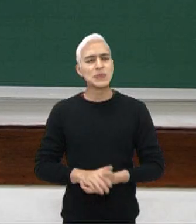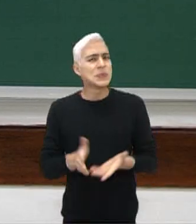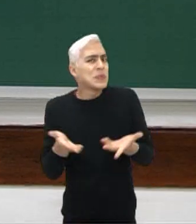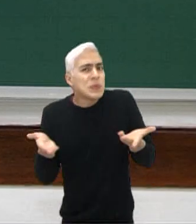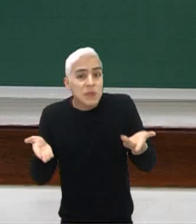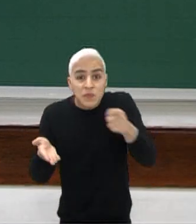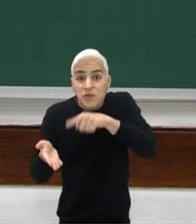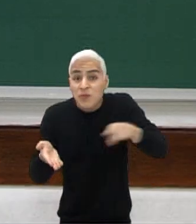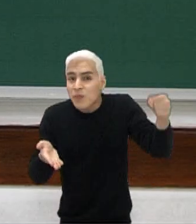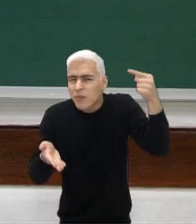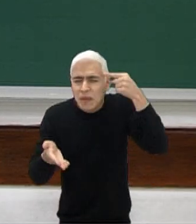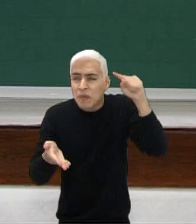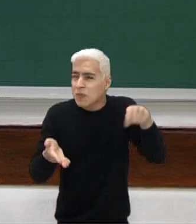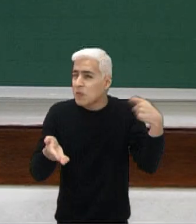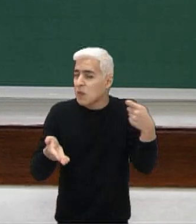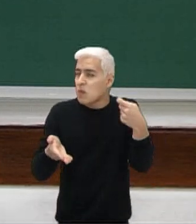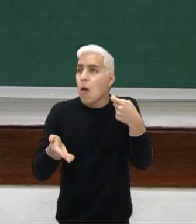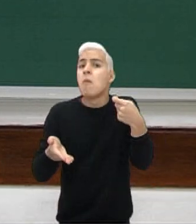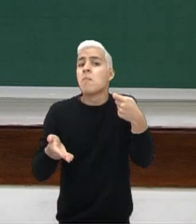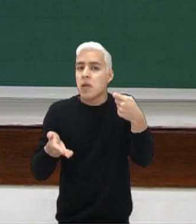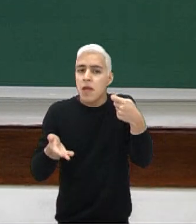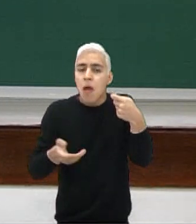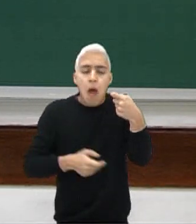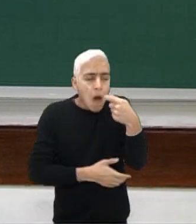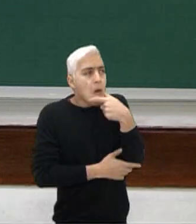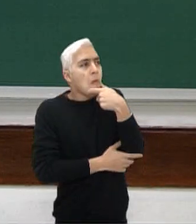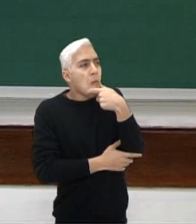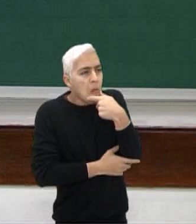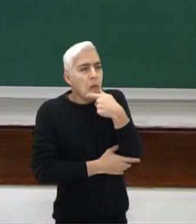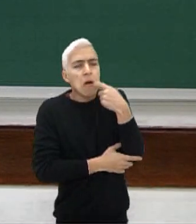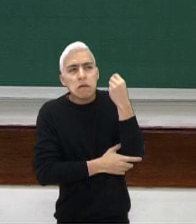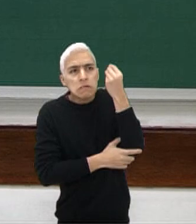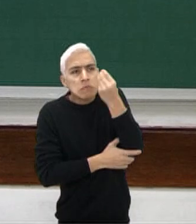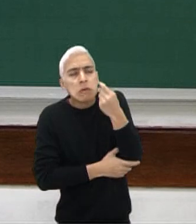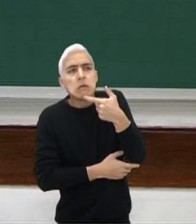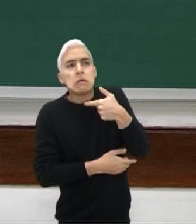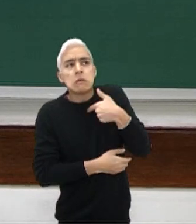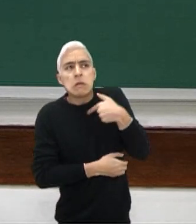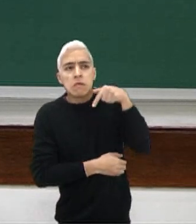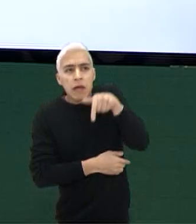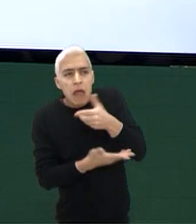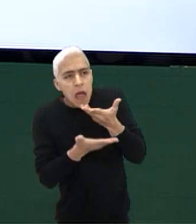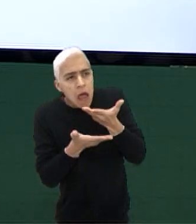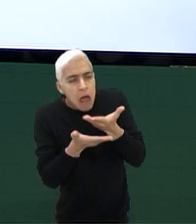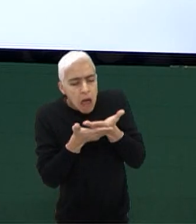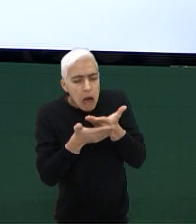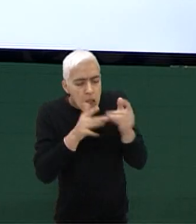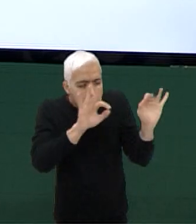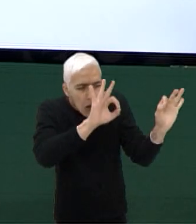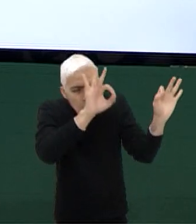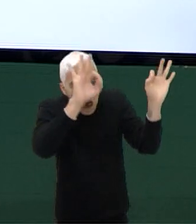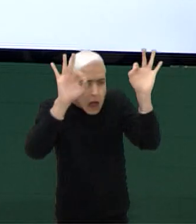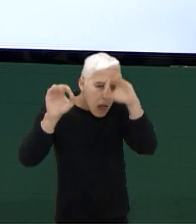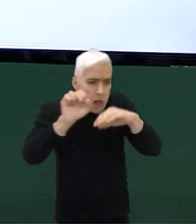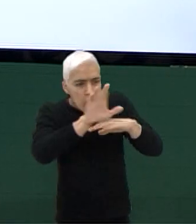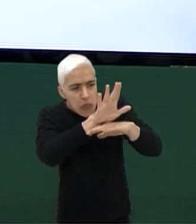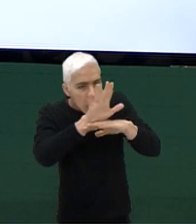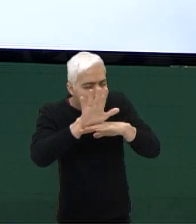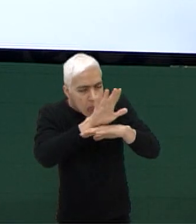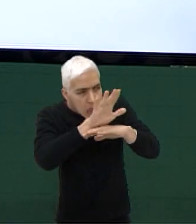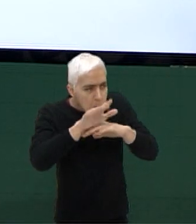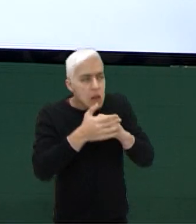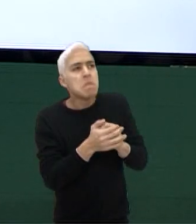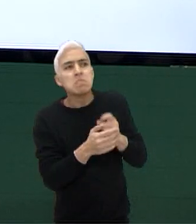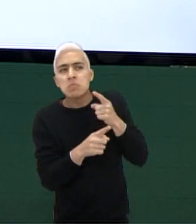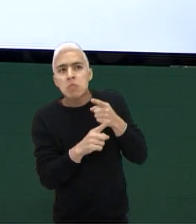Então, pensaram a respeito? Refletiram sobre a experiência que vocês estão tendo com essas aulas em vídeo? Conseguiram explicar